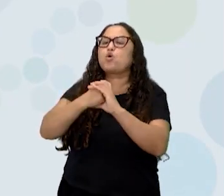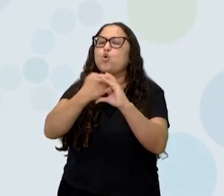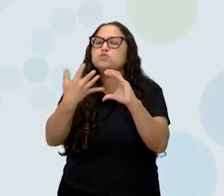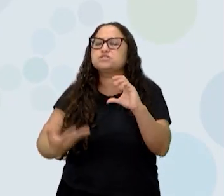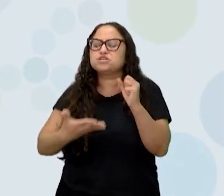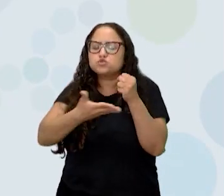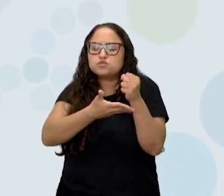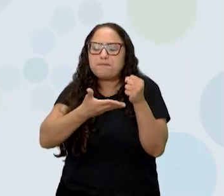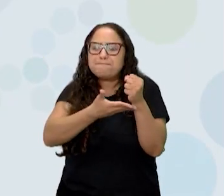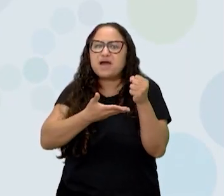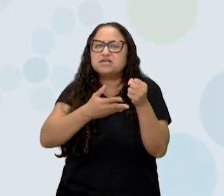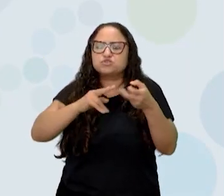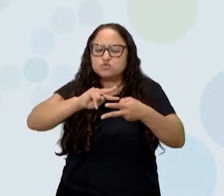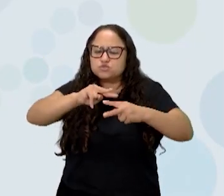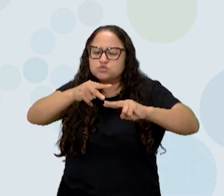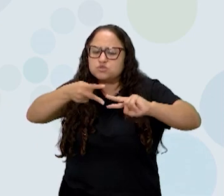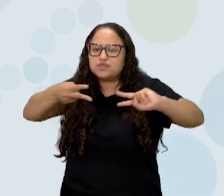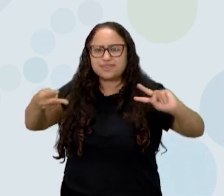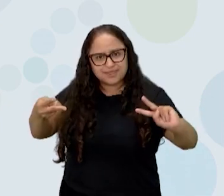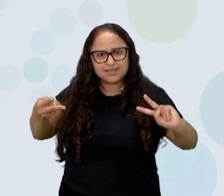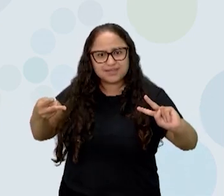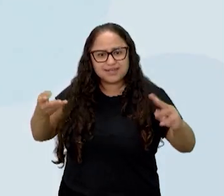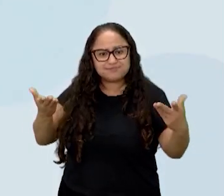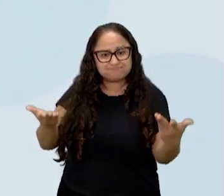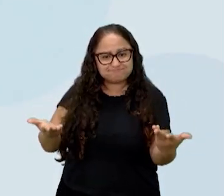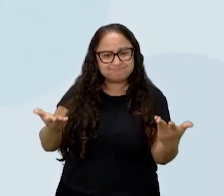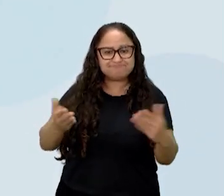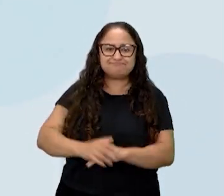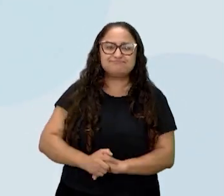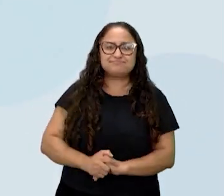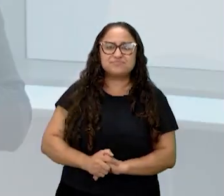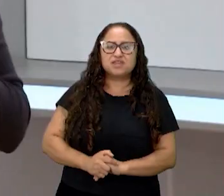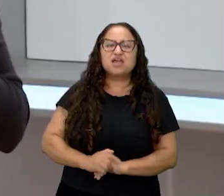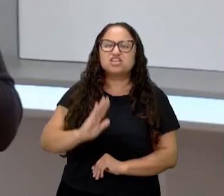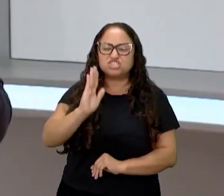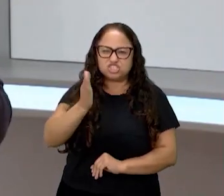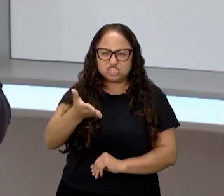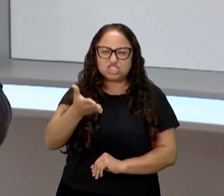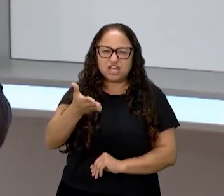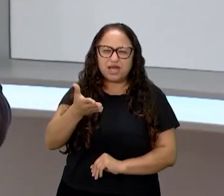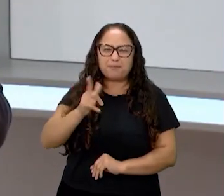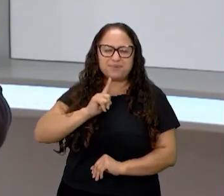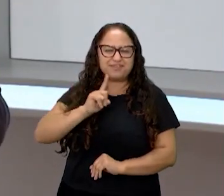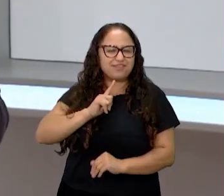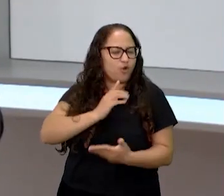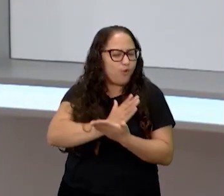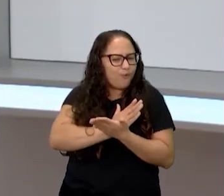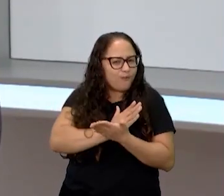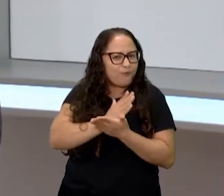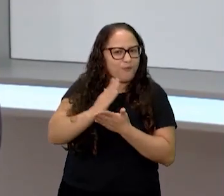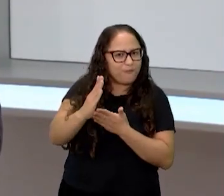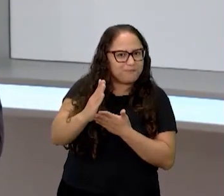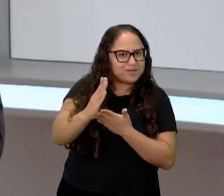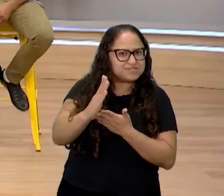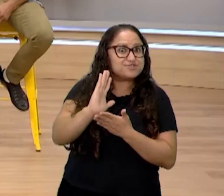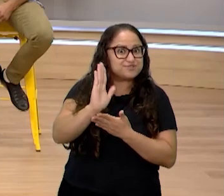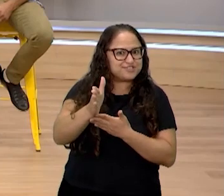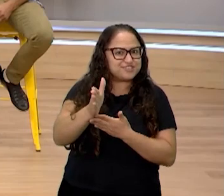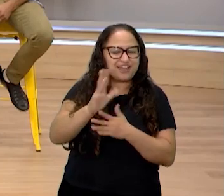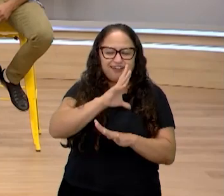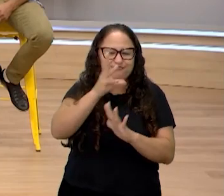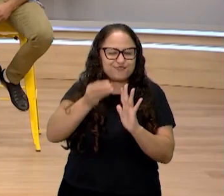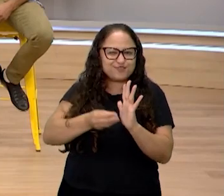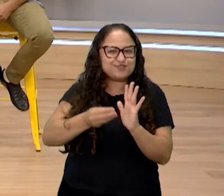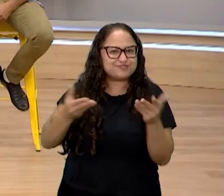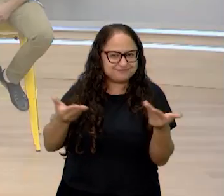ó, Conceitos Básicos sobre o DNA. E, né, já para a gente já engatilhar, né, Giba? Já vamos começar com